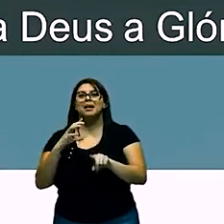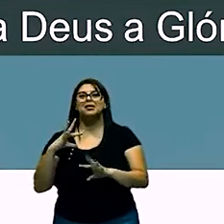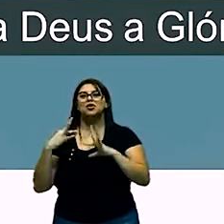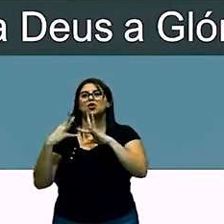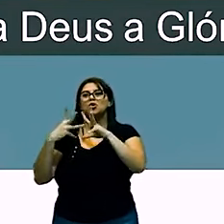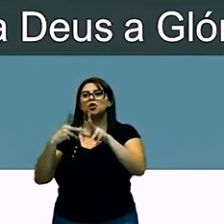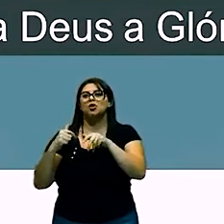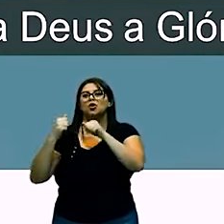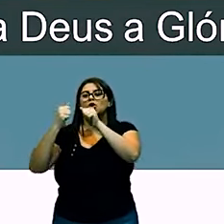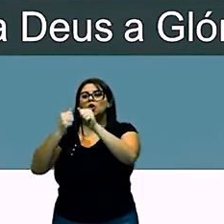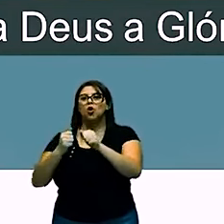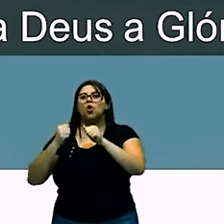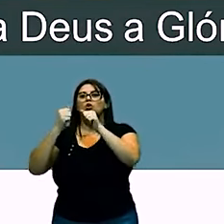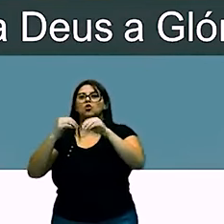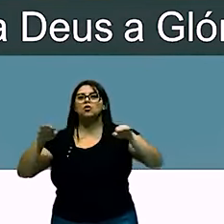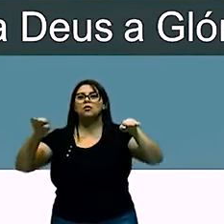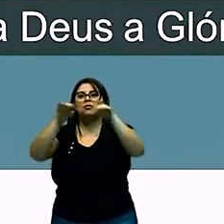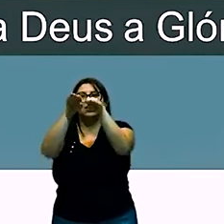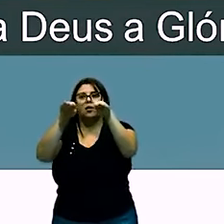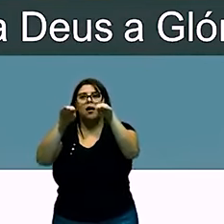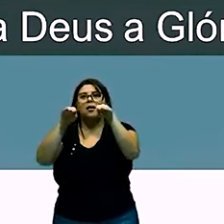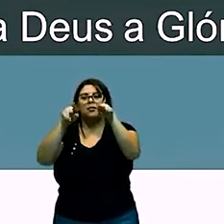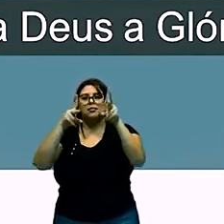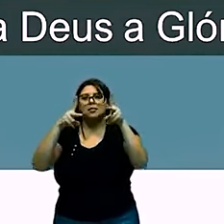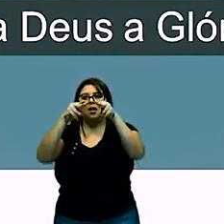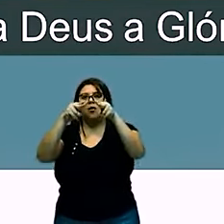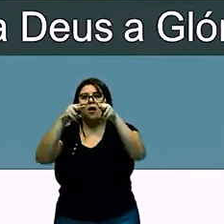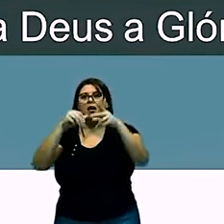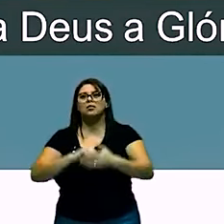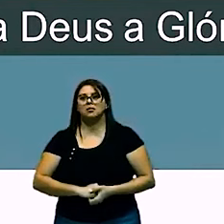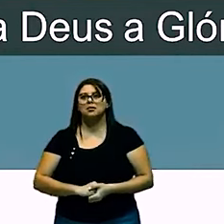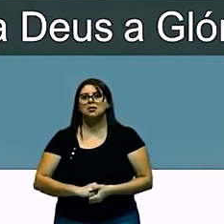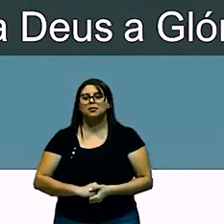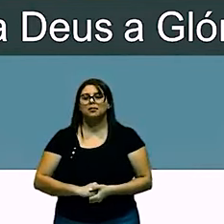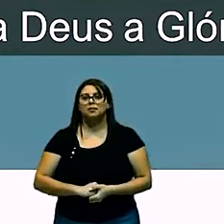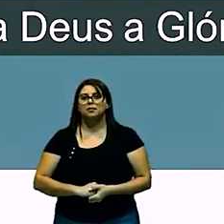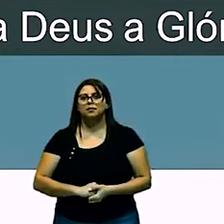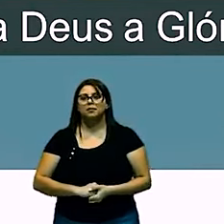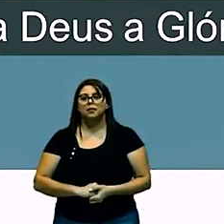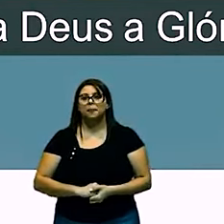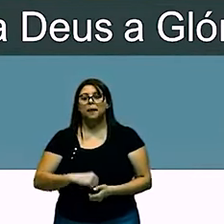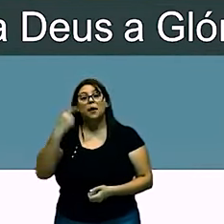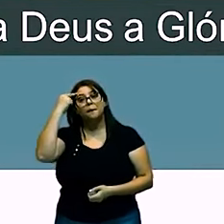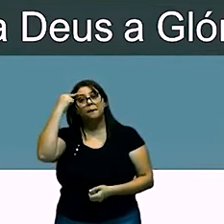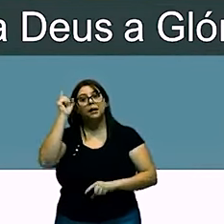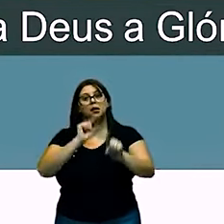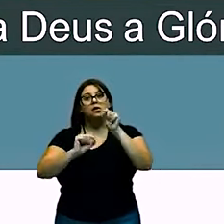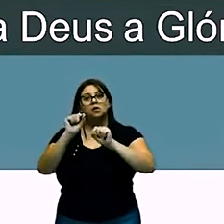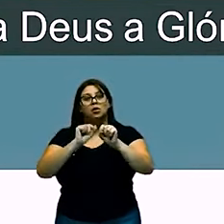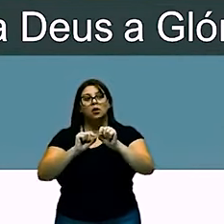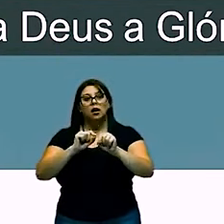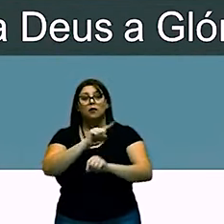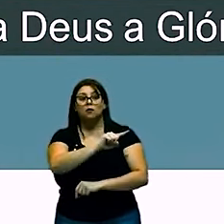reforma, que são os fundamentos também do movimento pentecostal. E eu acho que como pentecostal, você pode também